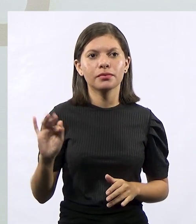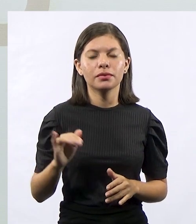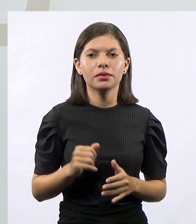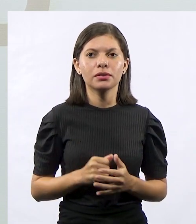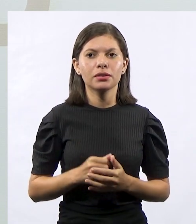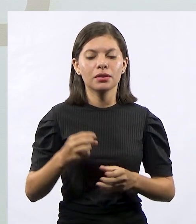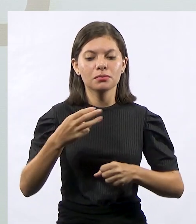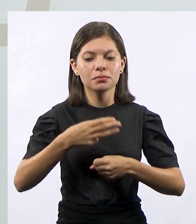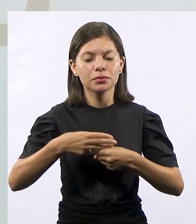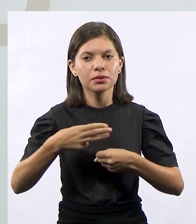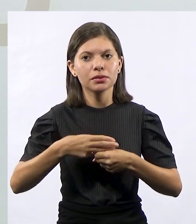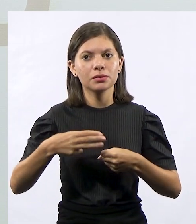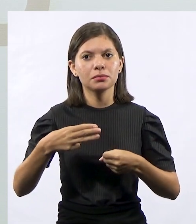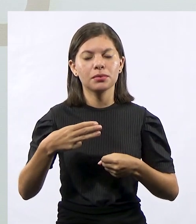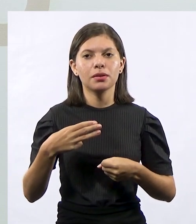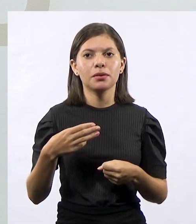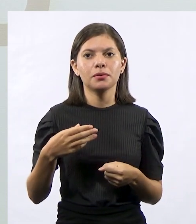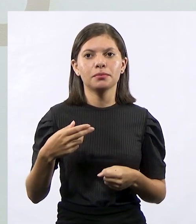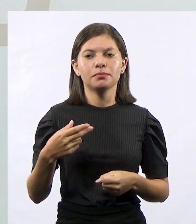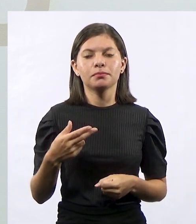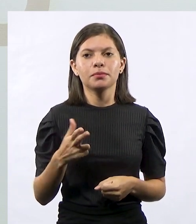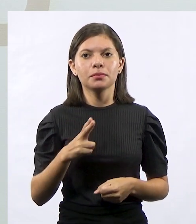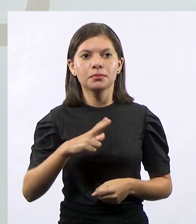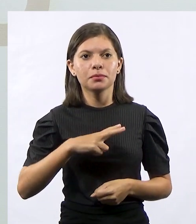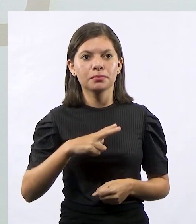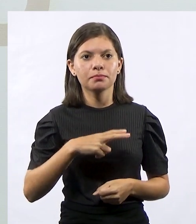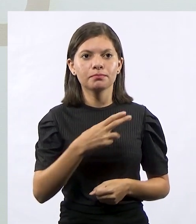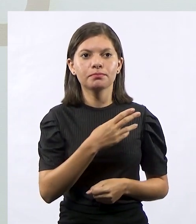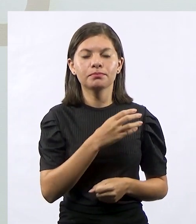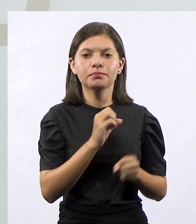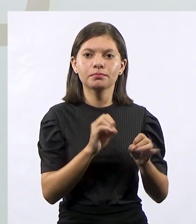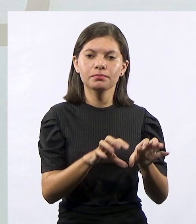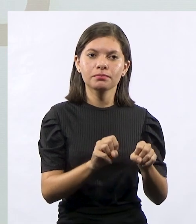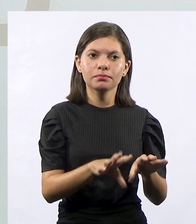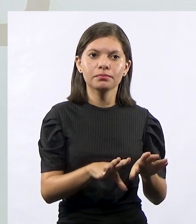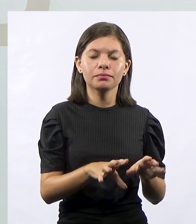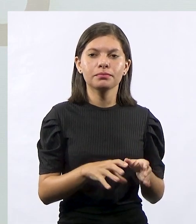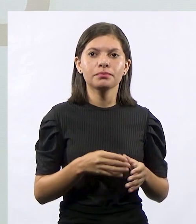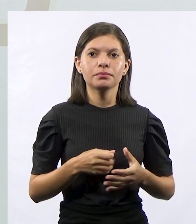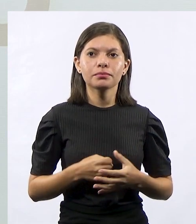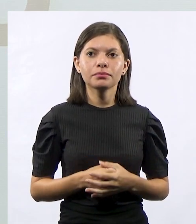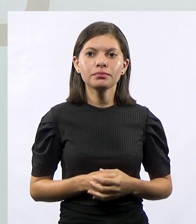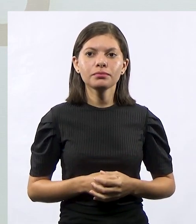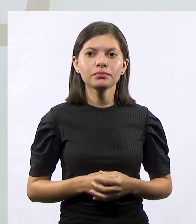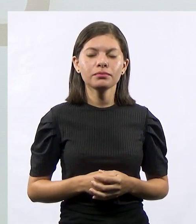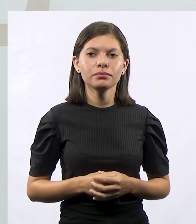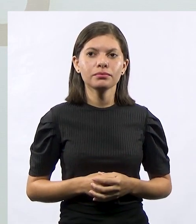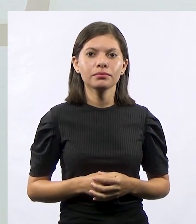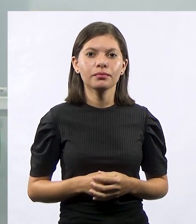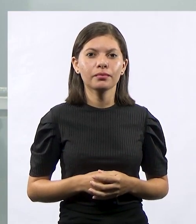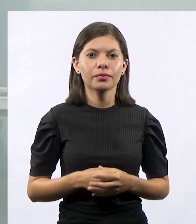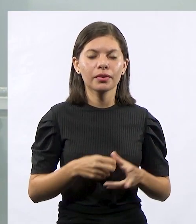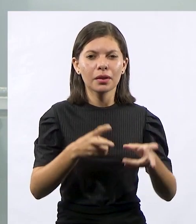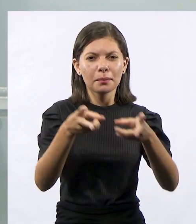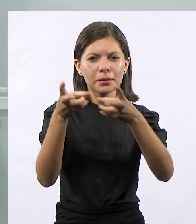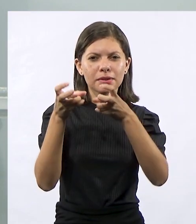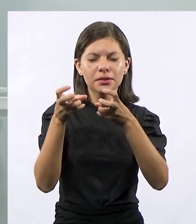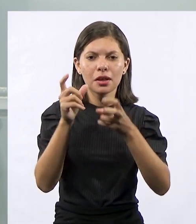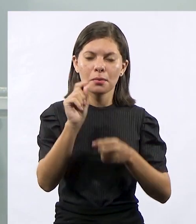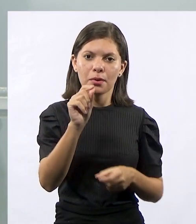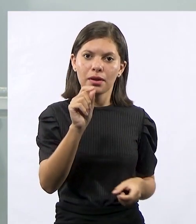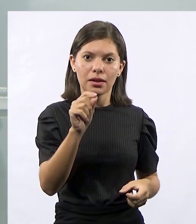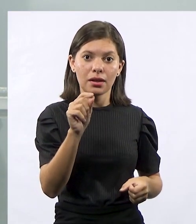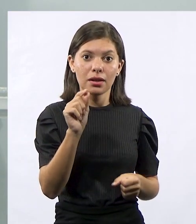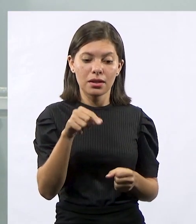federal, rede estadual, rede municipal e rede privada de ensino. Percebam um detalhe, a gente